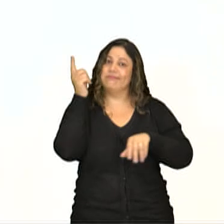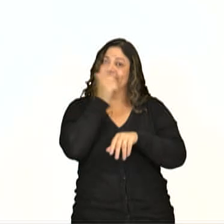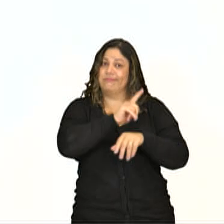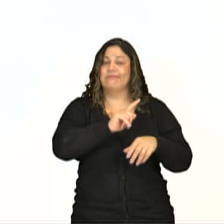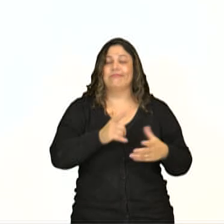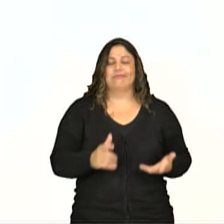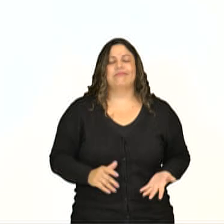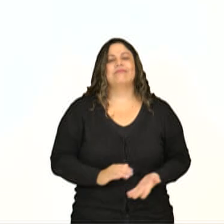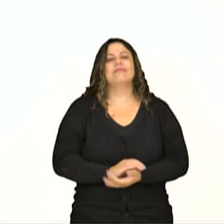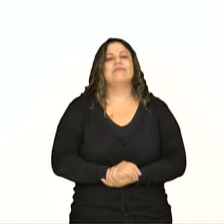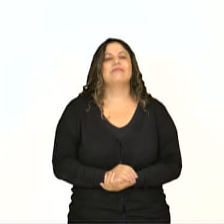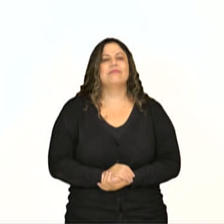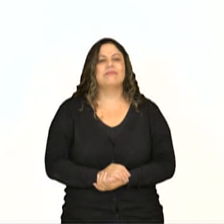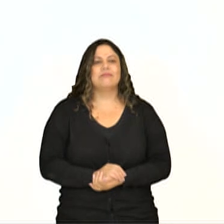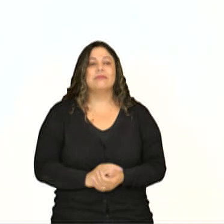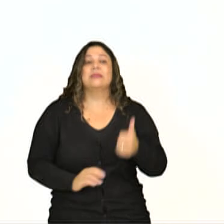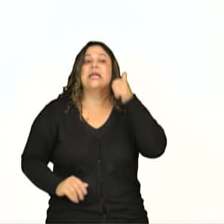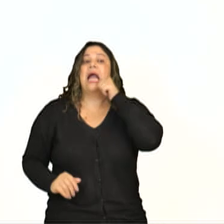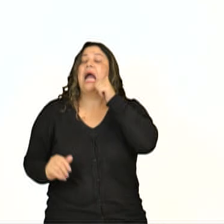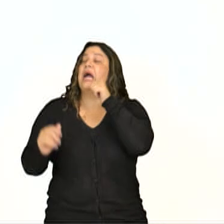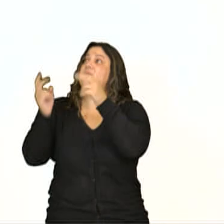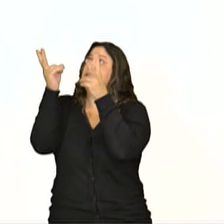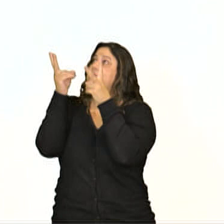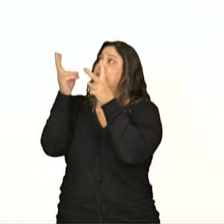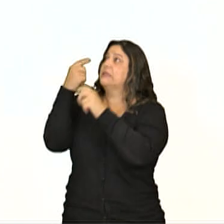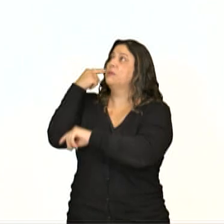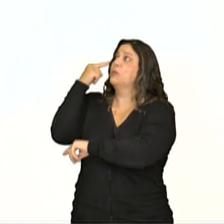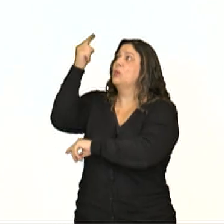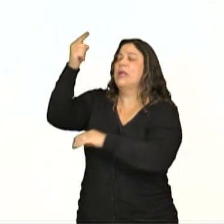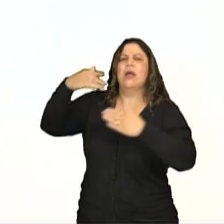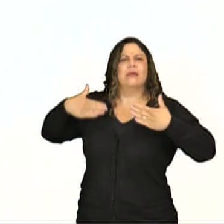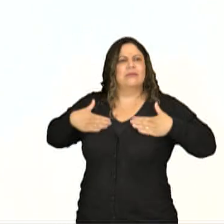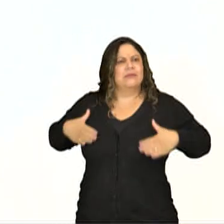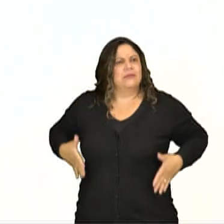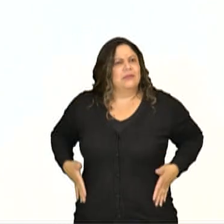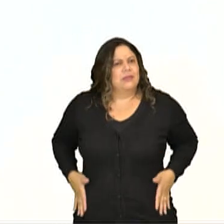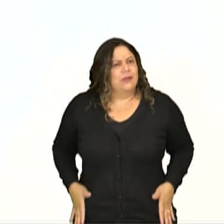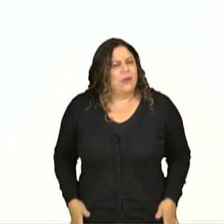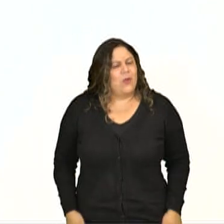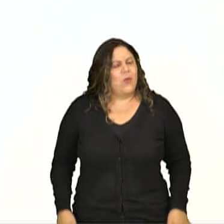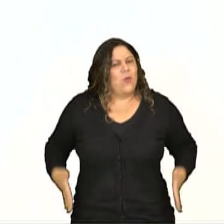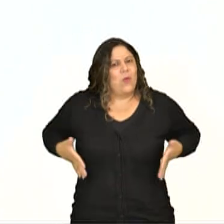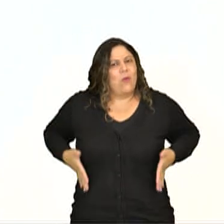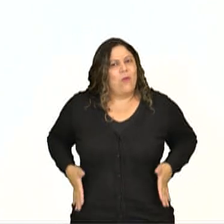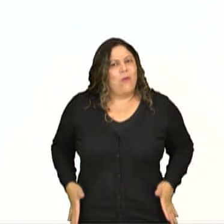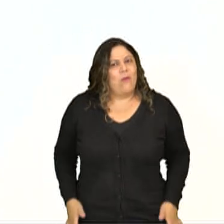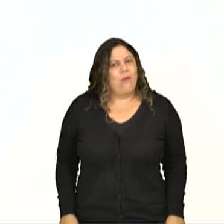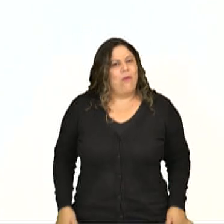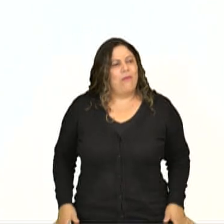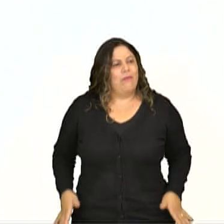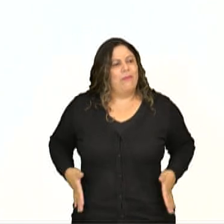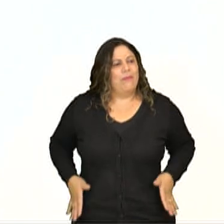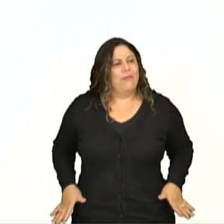mais um pouquinho das mulheres, aqui eu queria que vocês verificassem a vestimenta delas, né? Elas estão fazendo a modalidade de tiro,